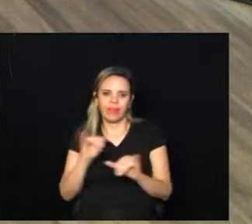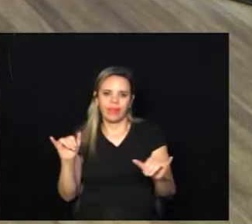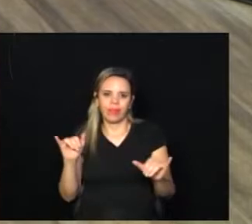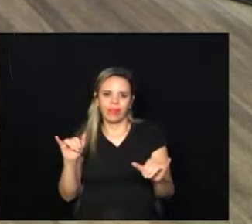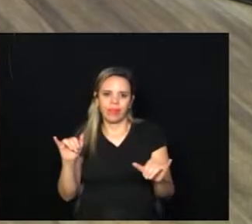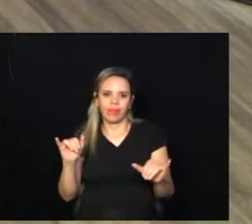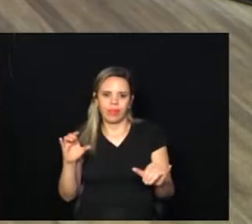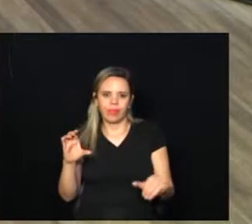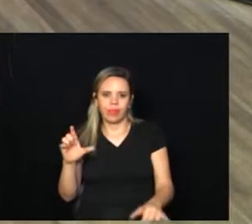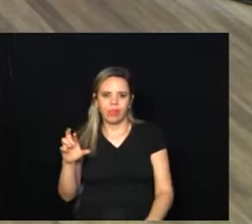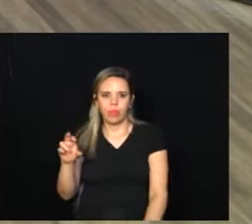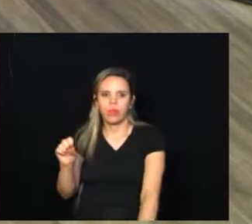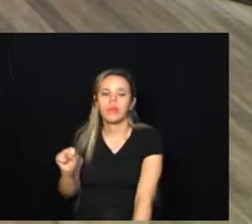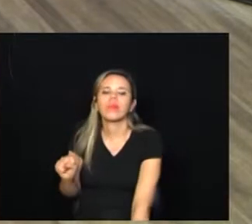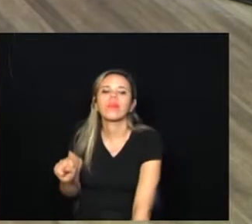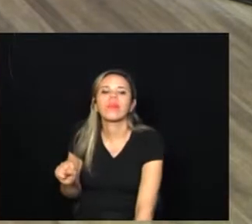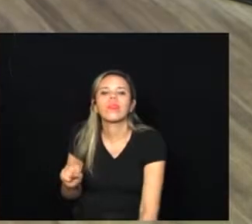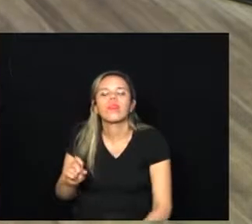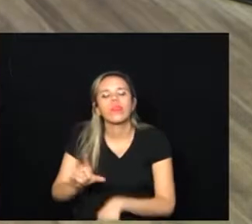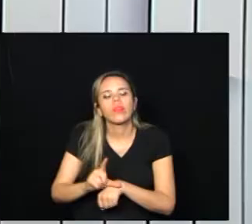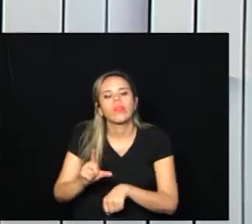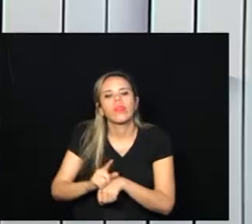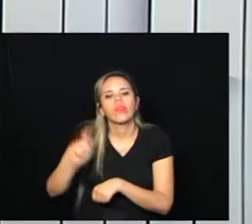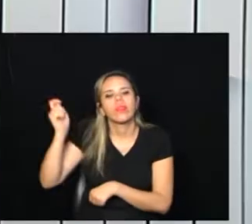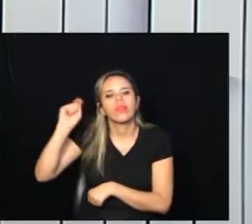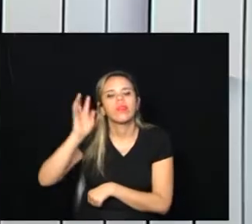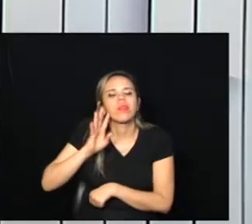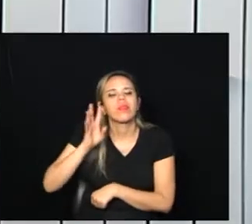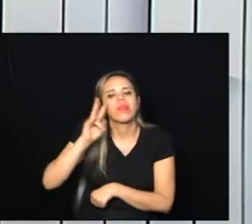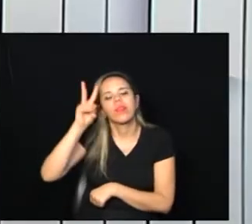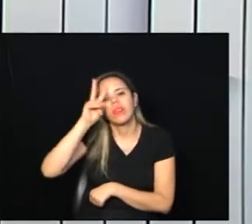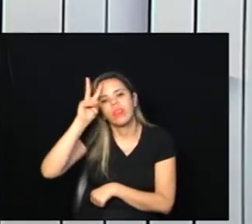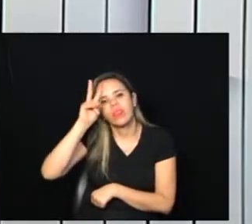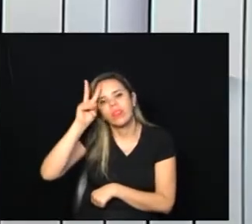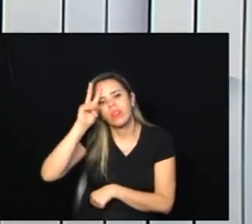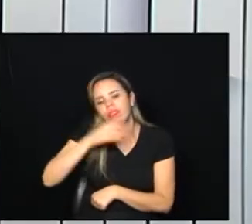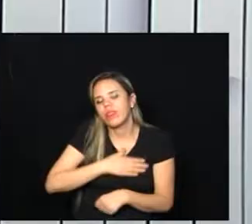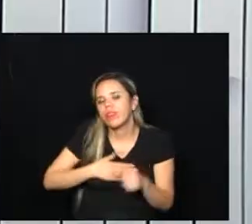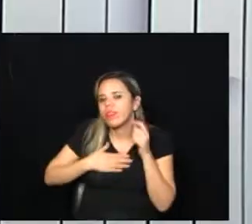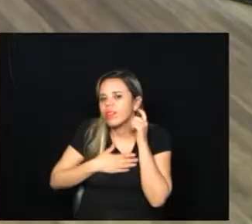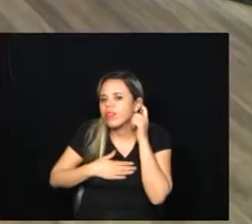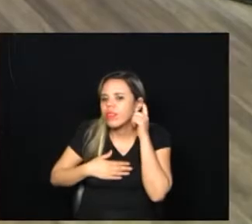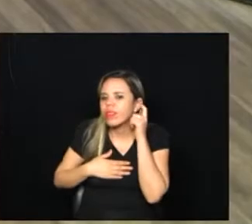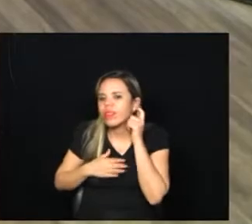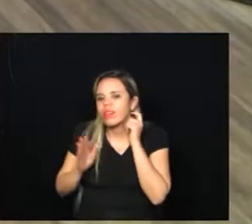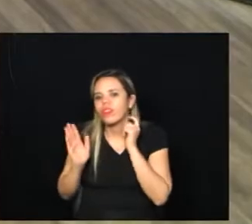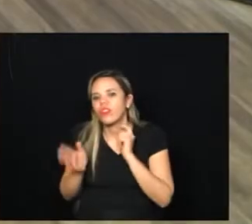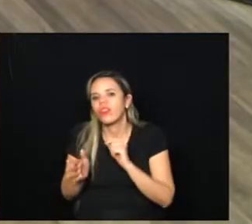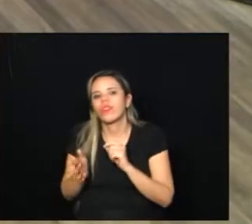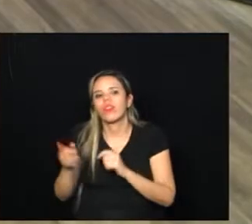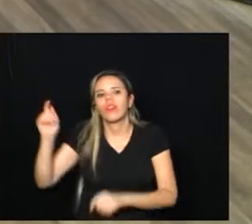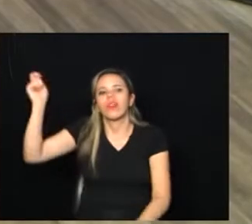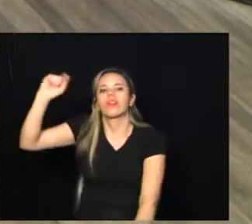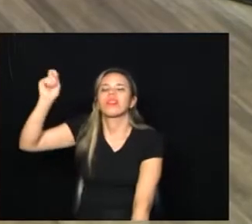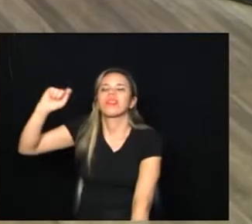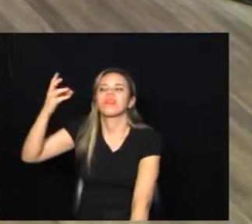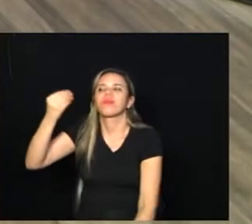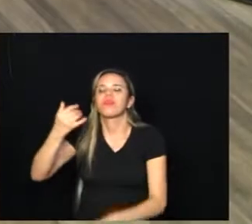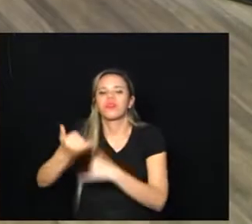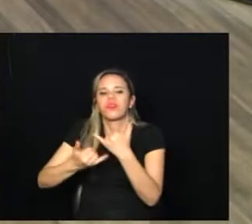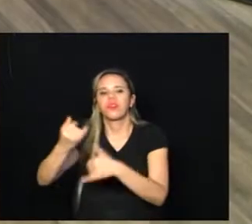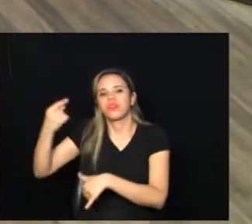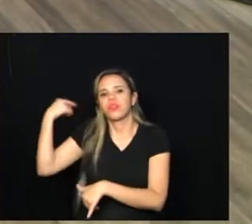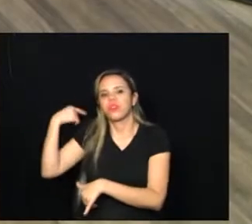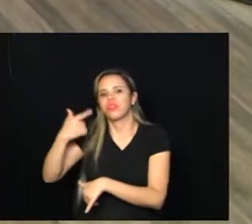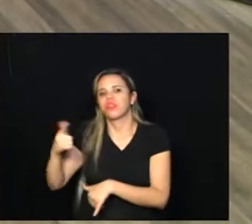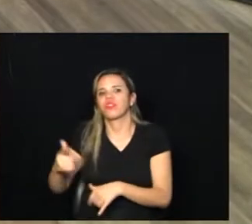Ao Carlos Minotti, que é comerciante, bacana demais essa história. Tive o privilégio, André, já de empinar bastante pipa, porque não